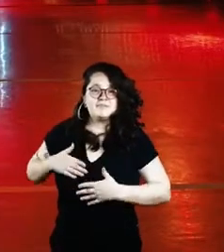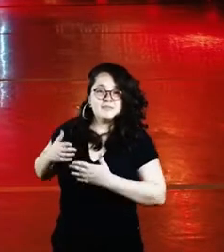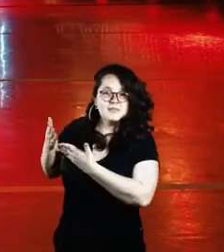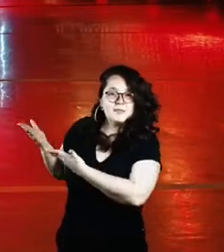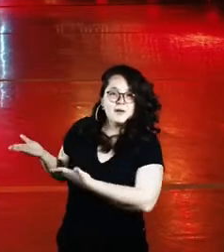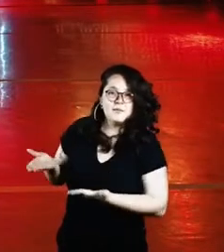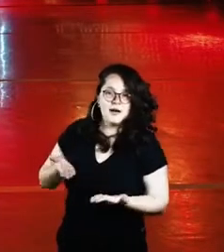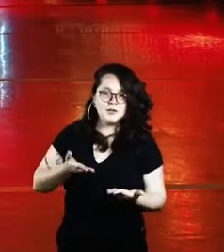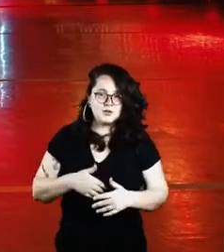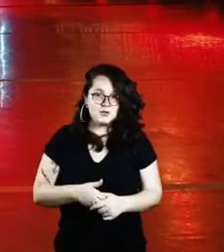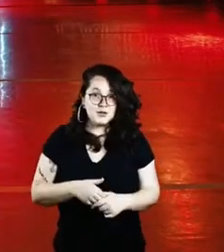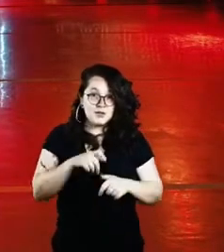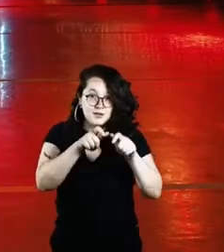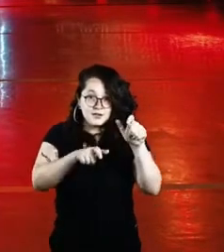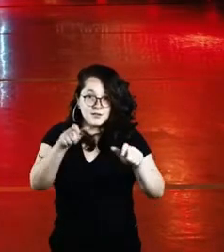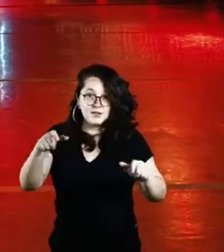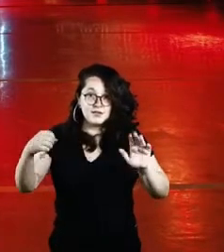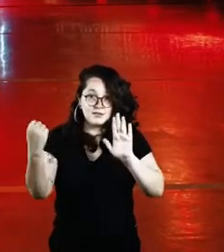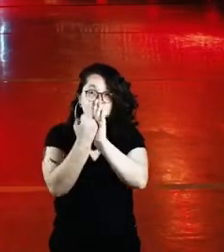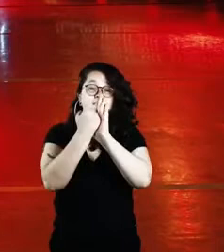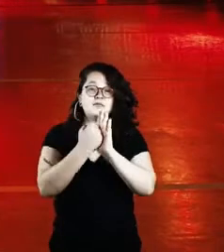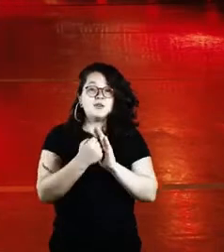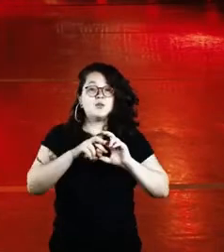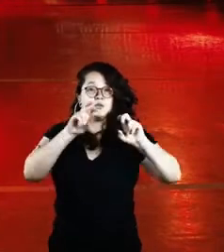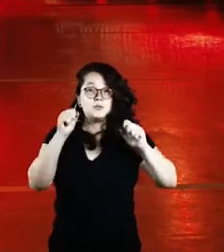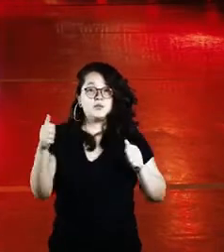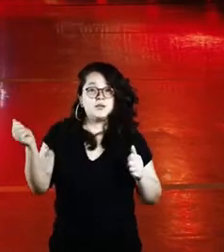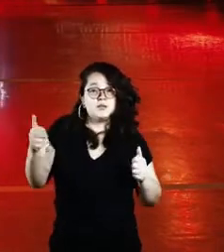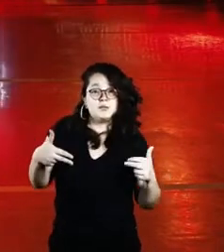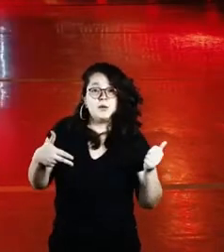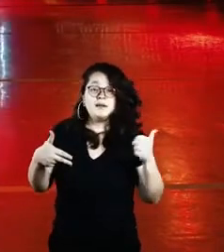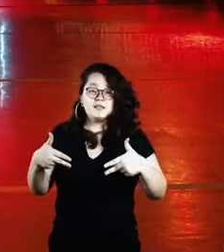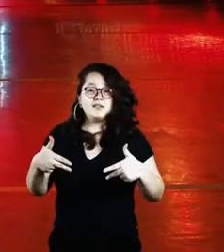ícones da cultura hip-hop, do rap nacional,